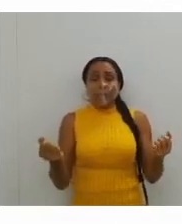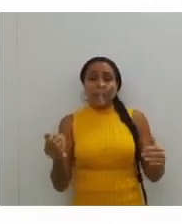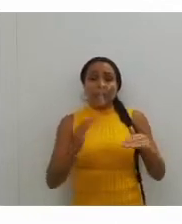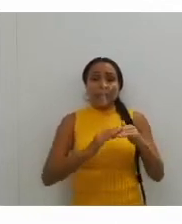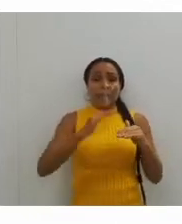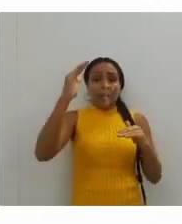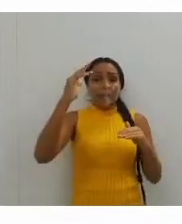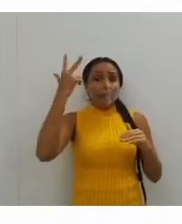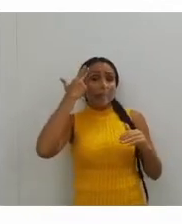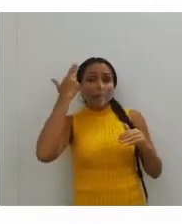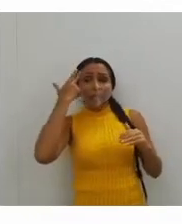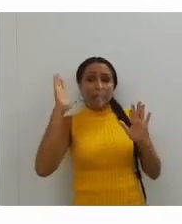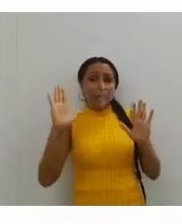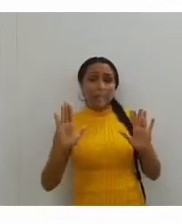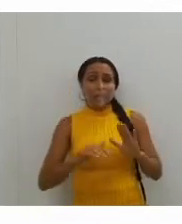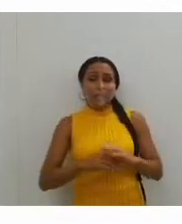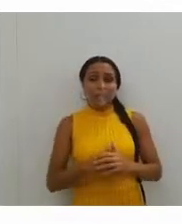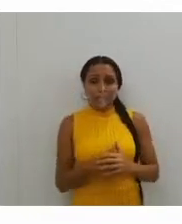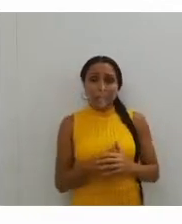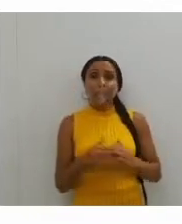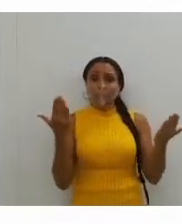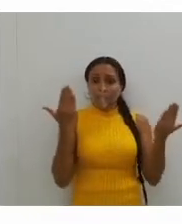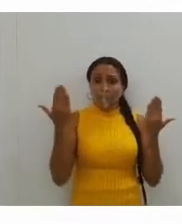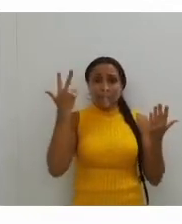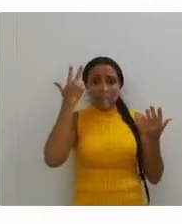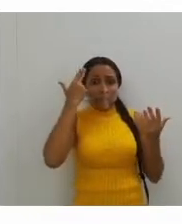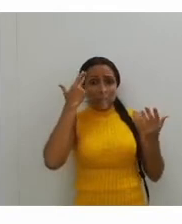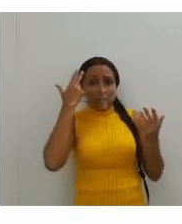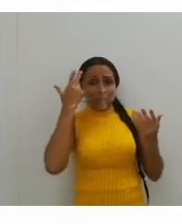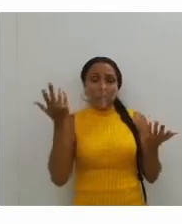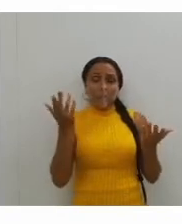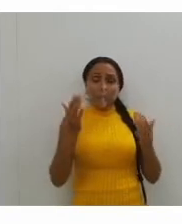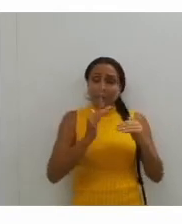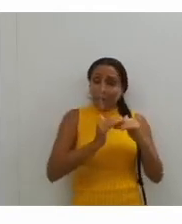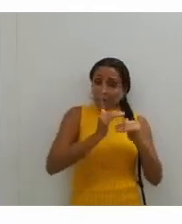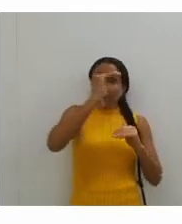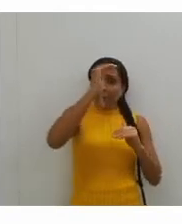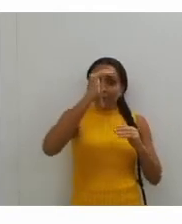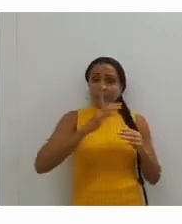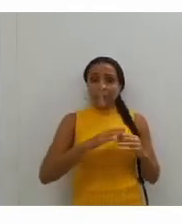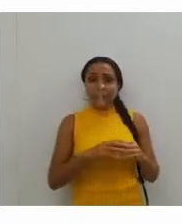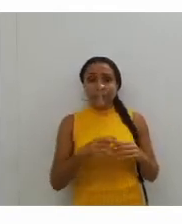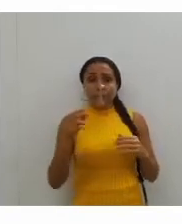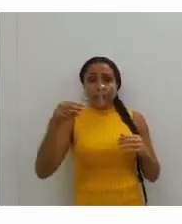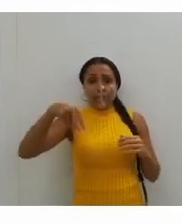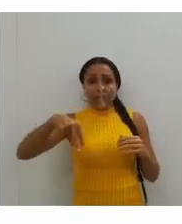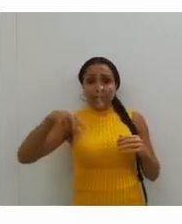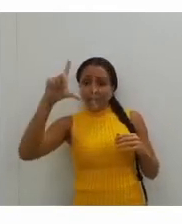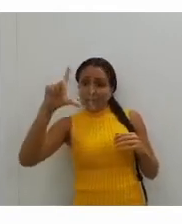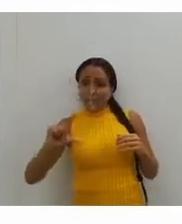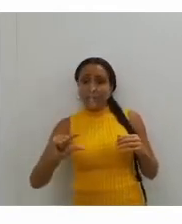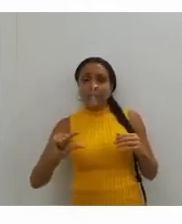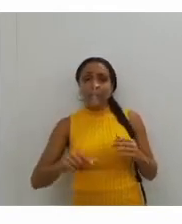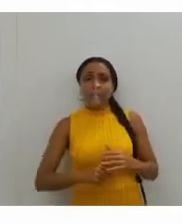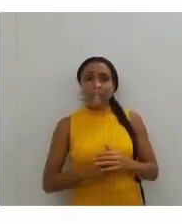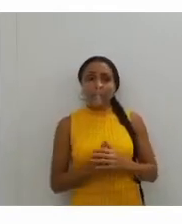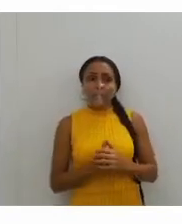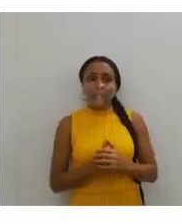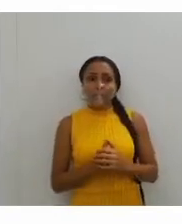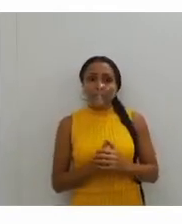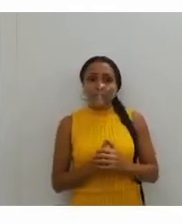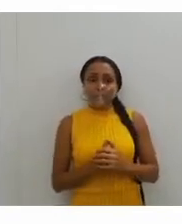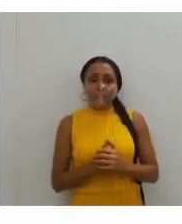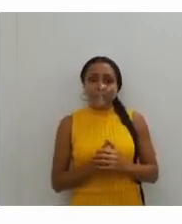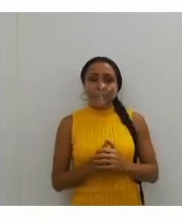força normal. É porque a normal N ela vai ser menor do que a força peso. Quer dizer